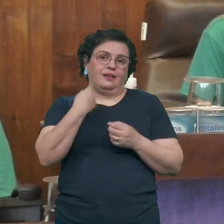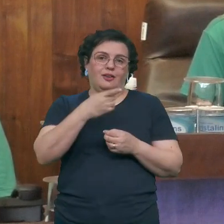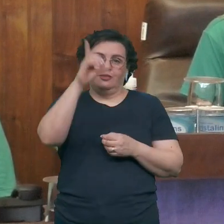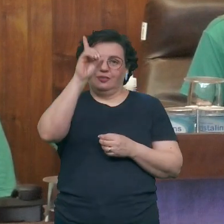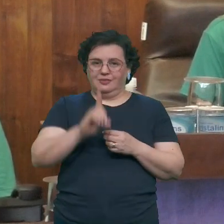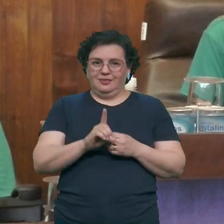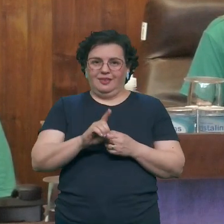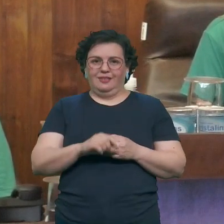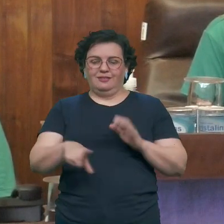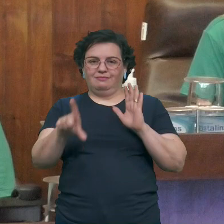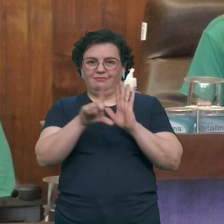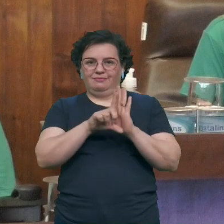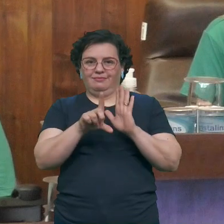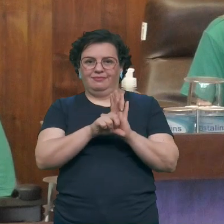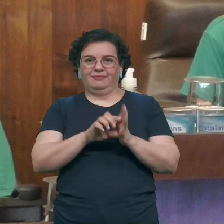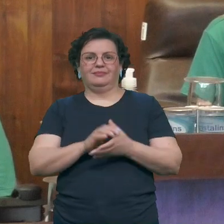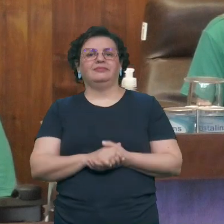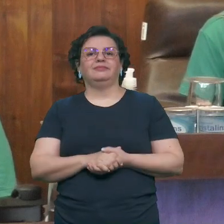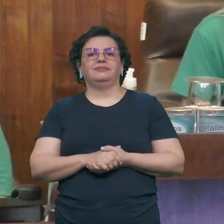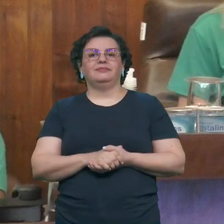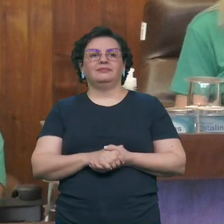diretora do Legislativo.